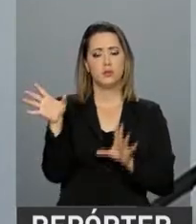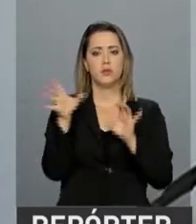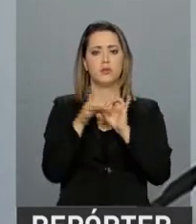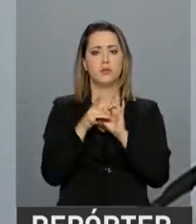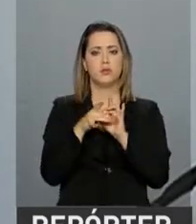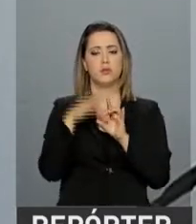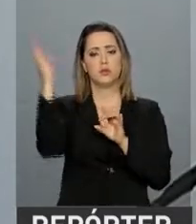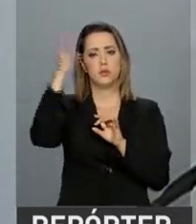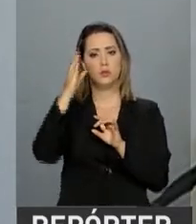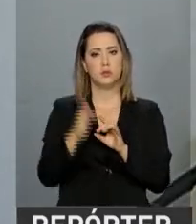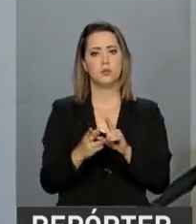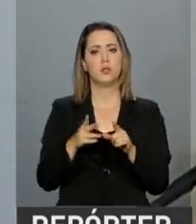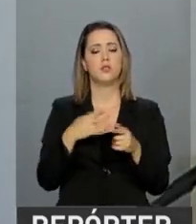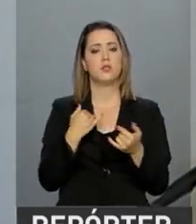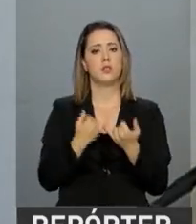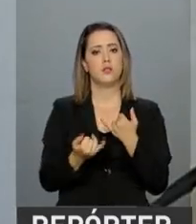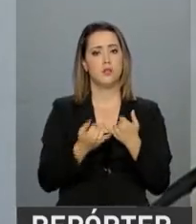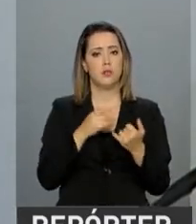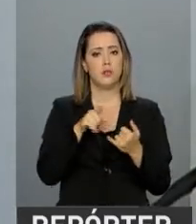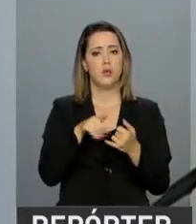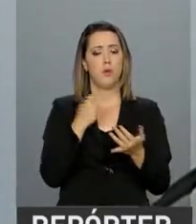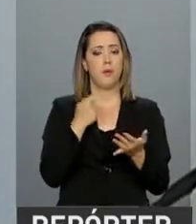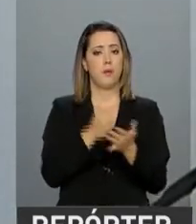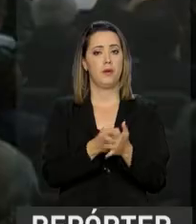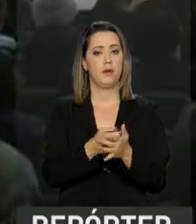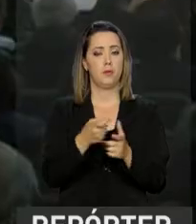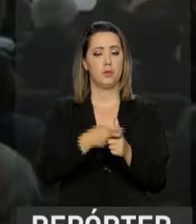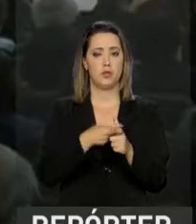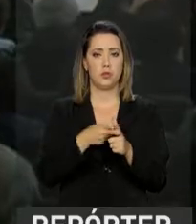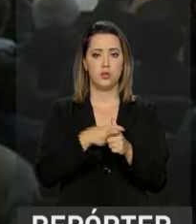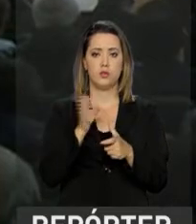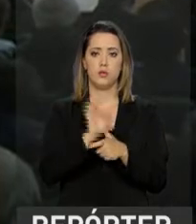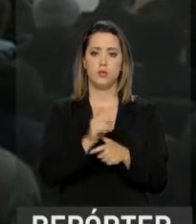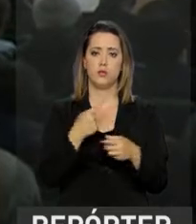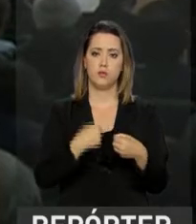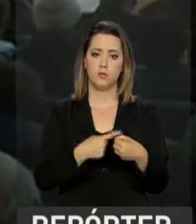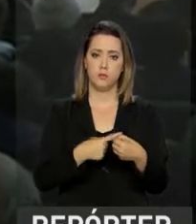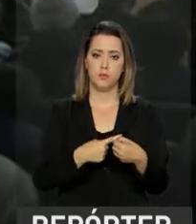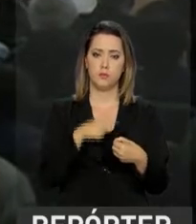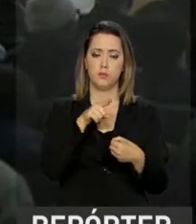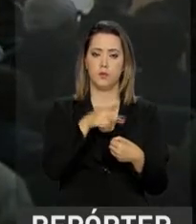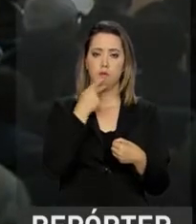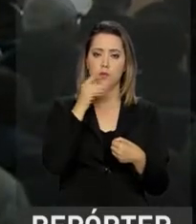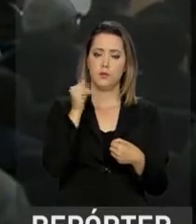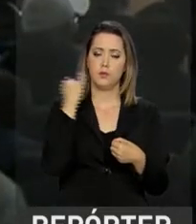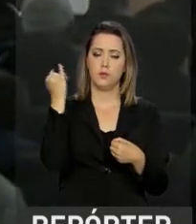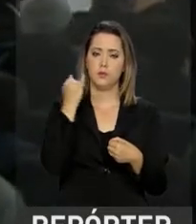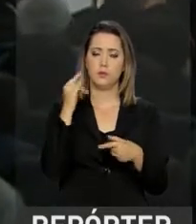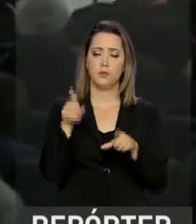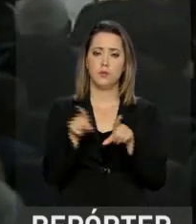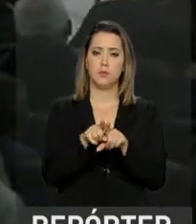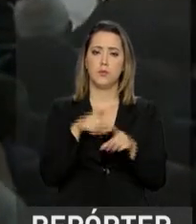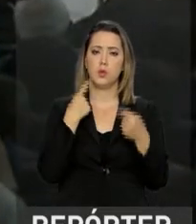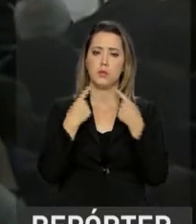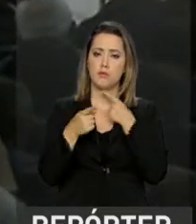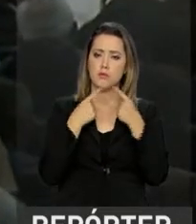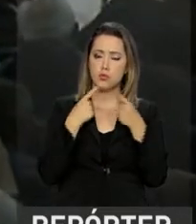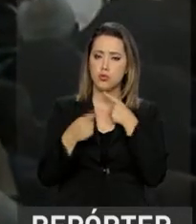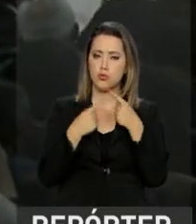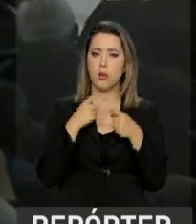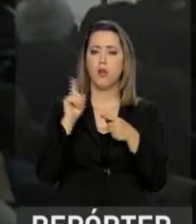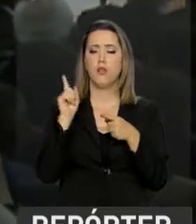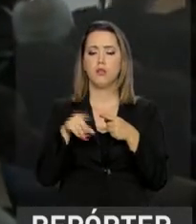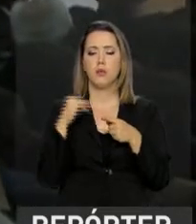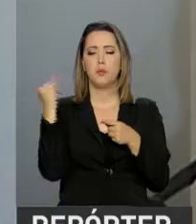resolver pendências, como a negociação das dívidas dos municípios e dos estados com a União. Ele ressaltou também que o diálogo é uma marca